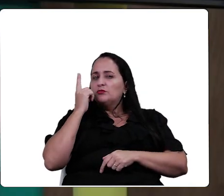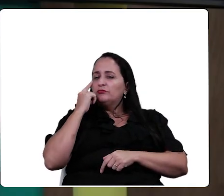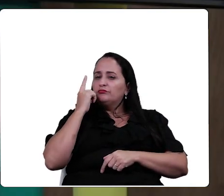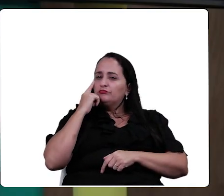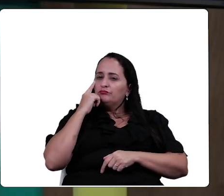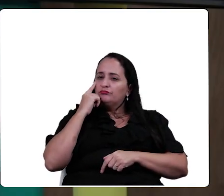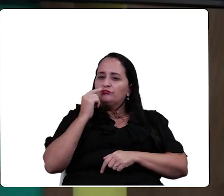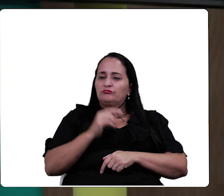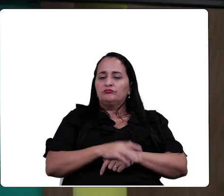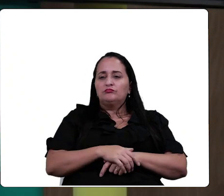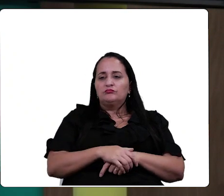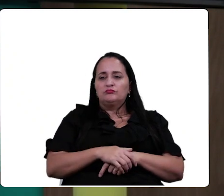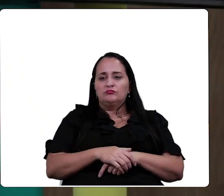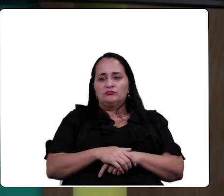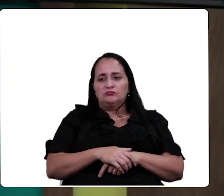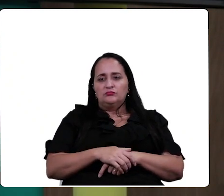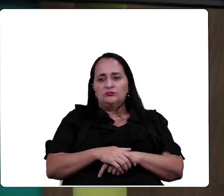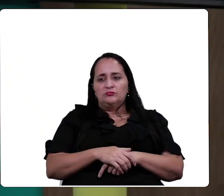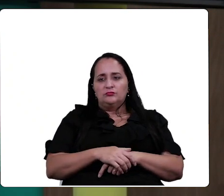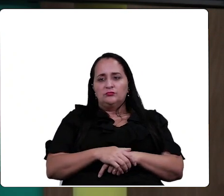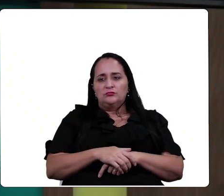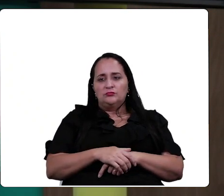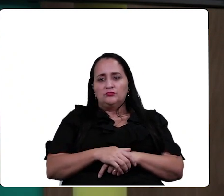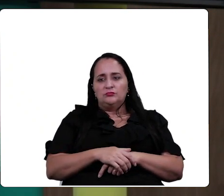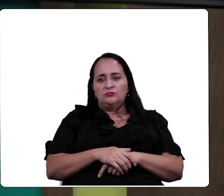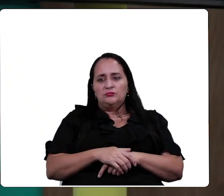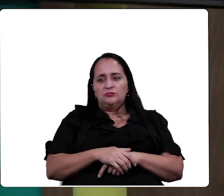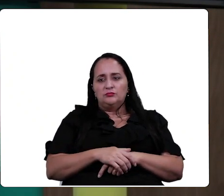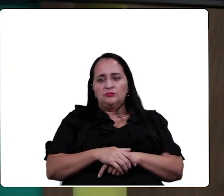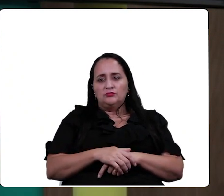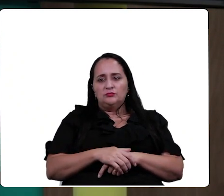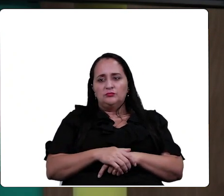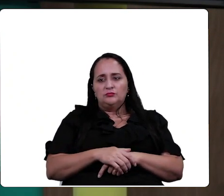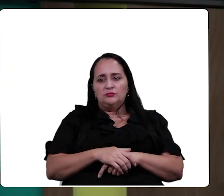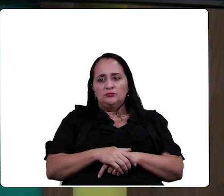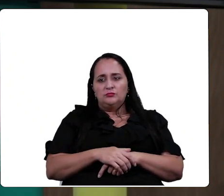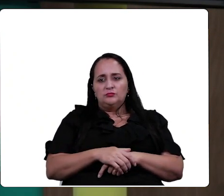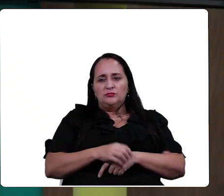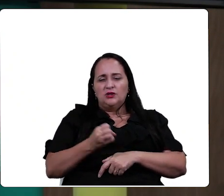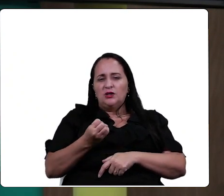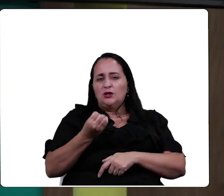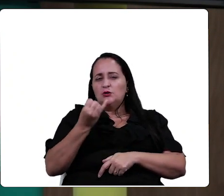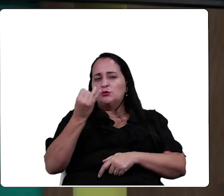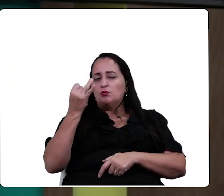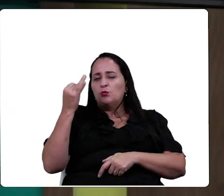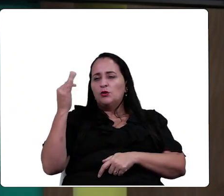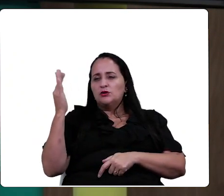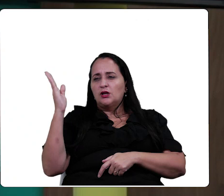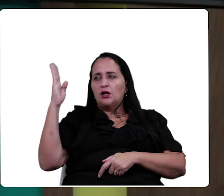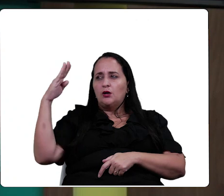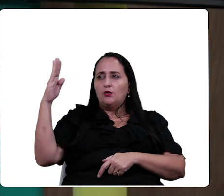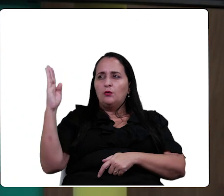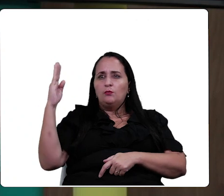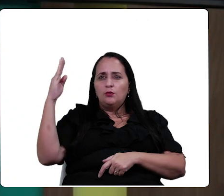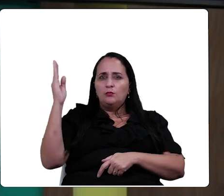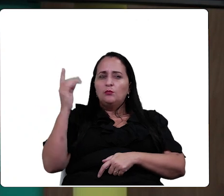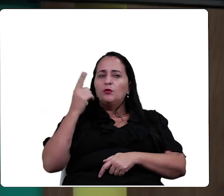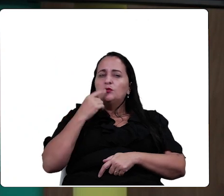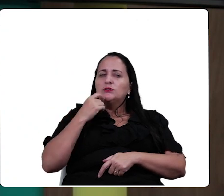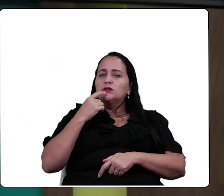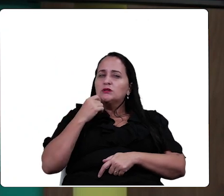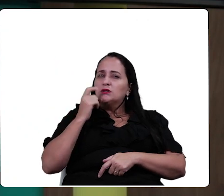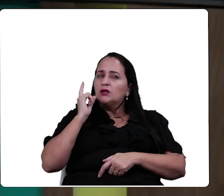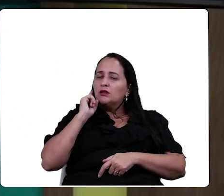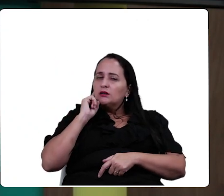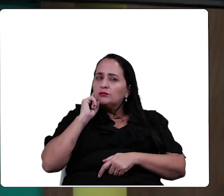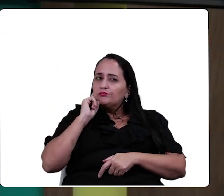Vamos por eliminação? Pois bem, é alertar sobre a quantidade de bolsas de sangue que nós temos no centro